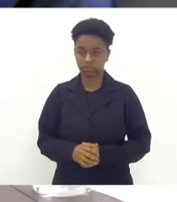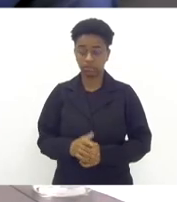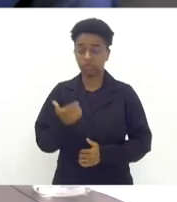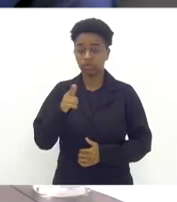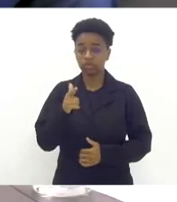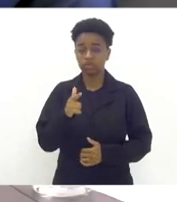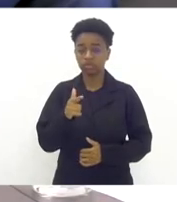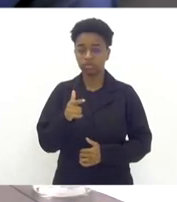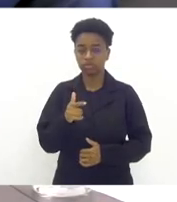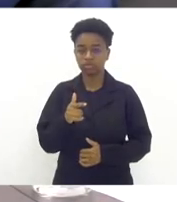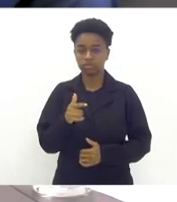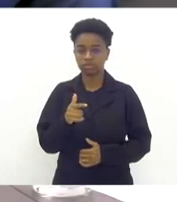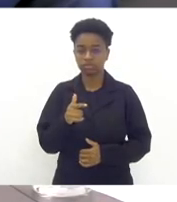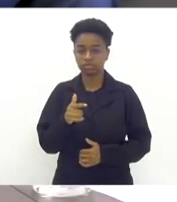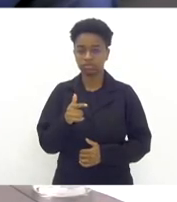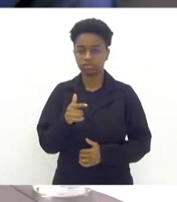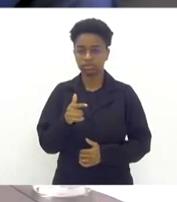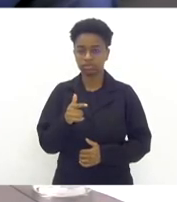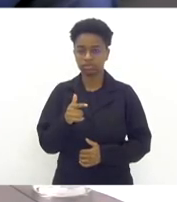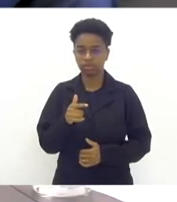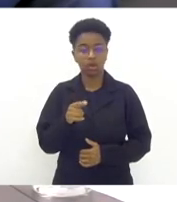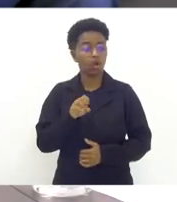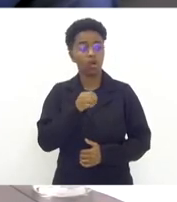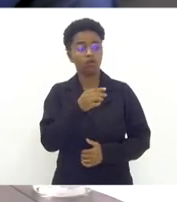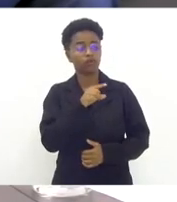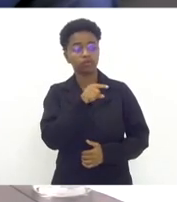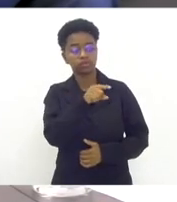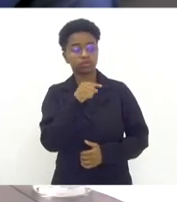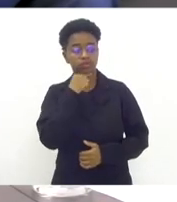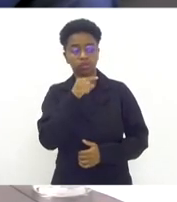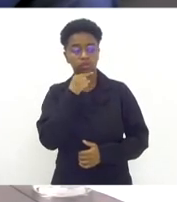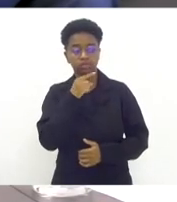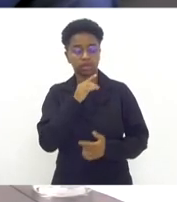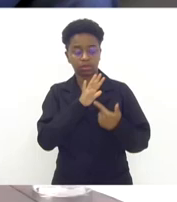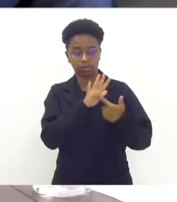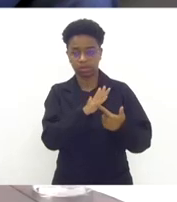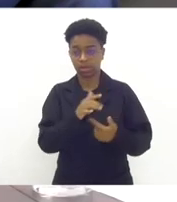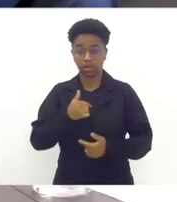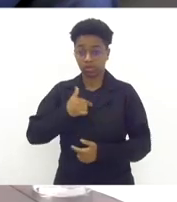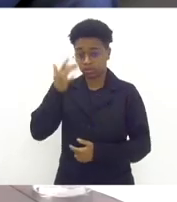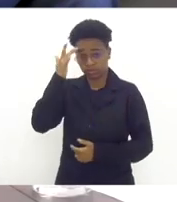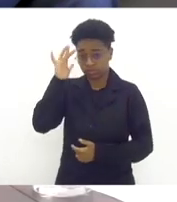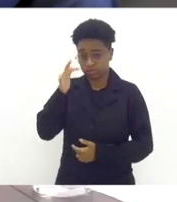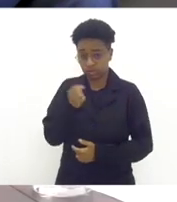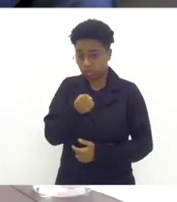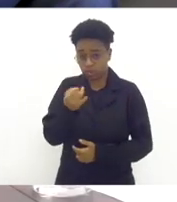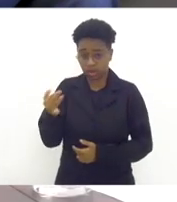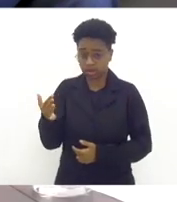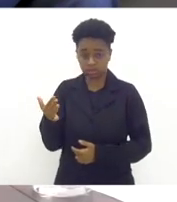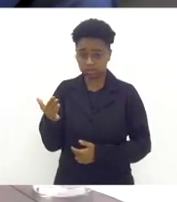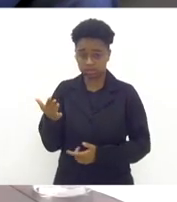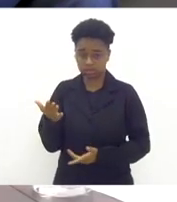Não tem como eu... Ou você não tem condições de fazer esse apontamento? Não, eu não tenho condições, porque, assim, eu não tenho